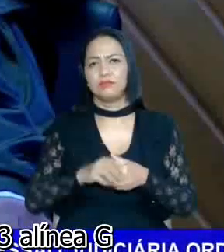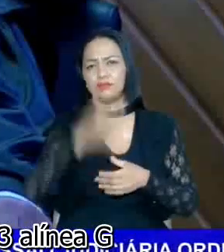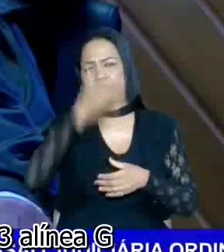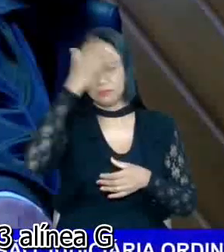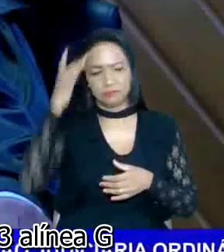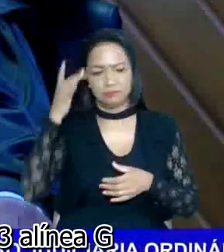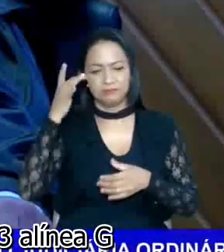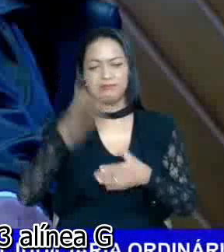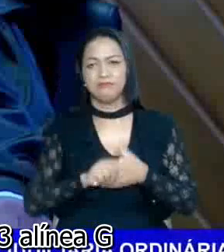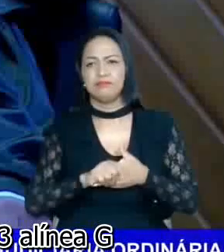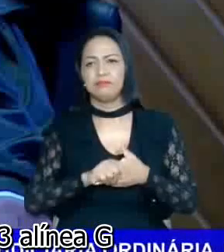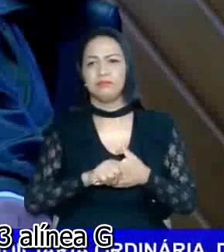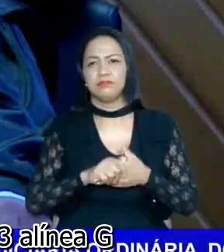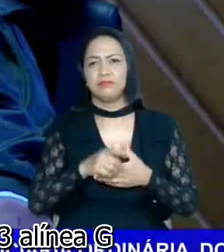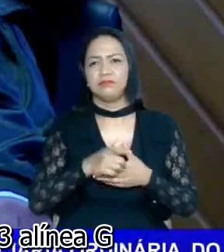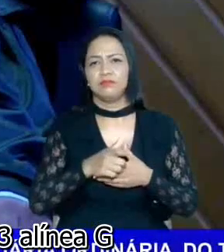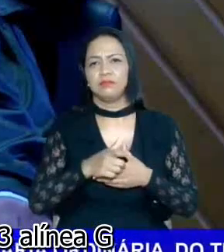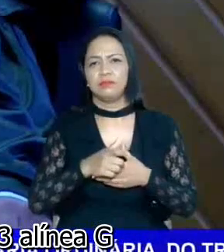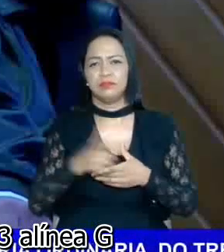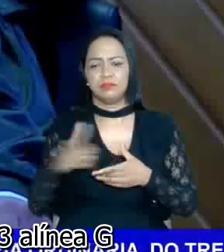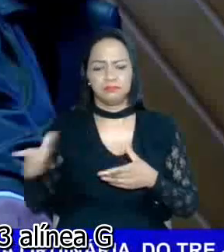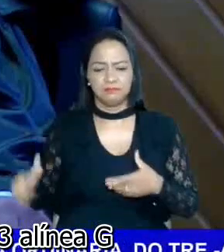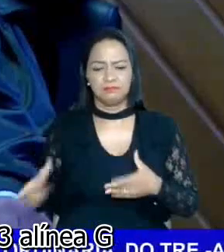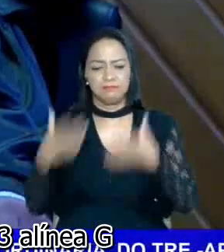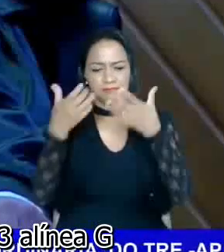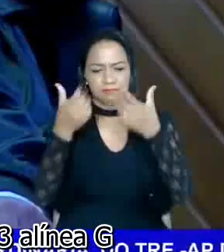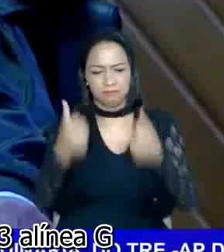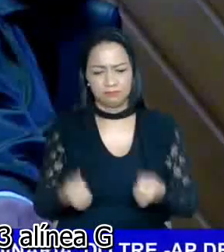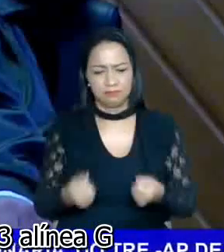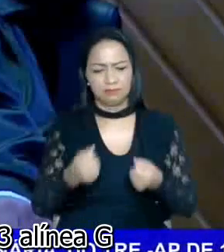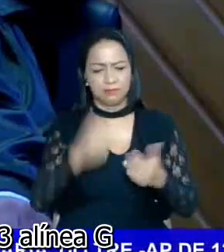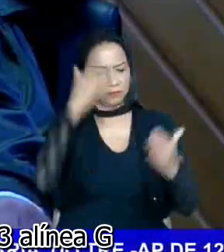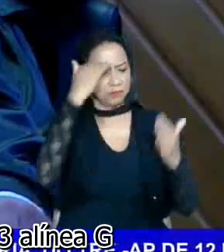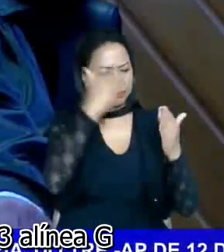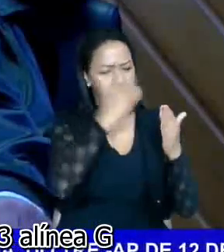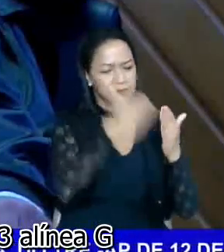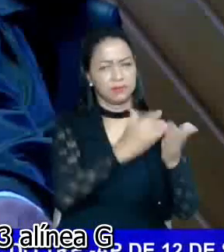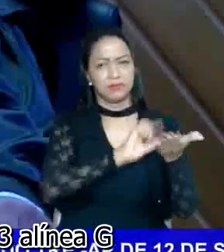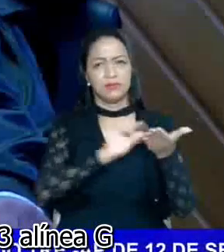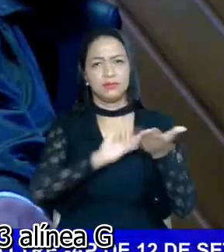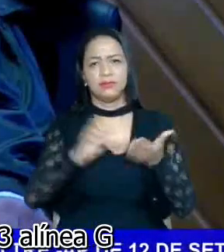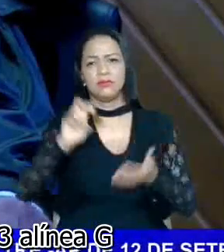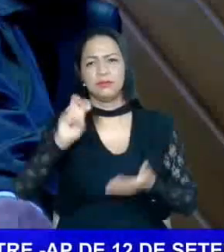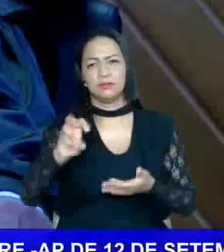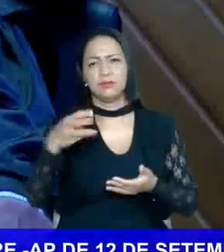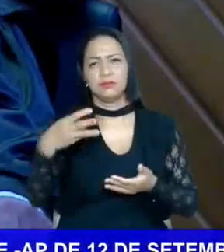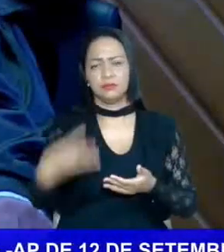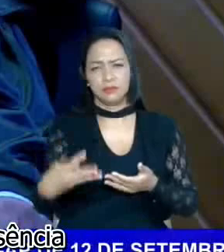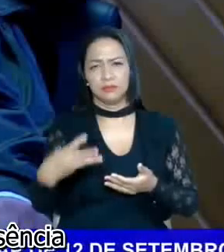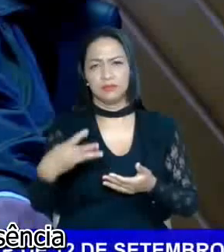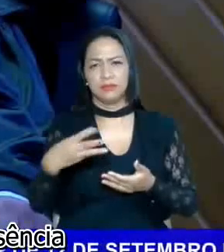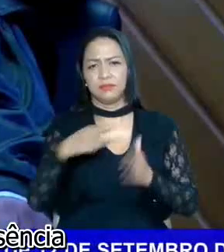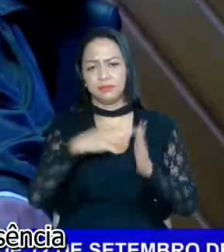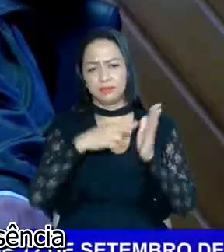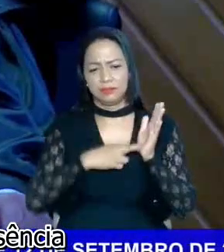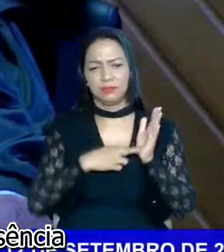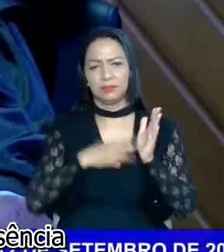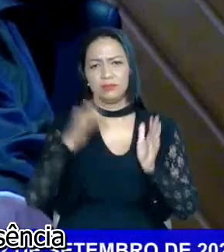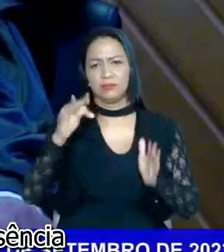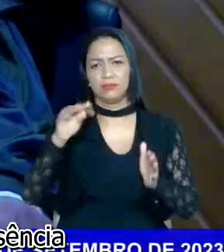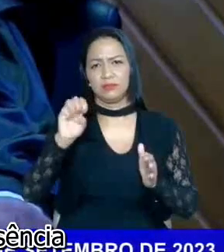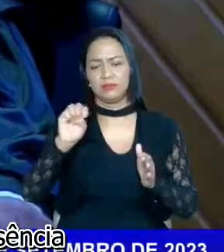e a não apreciação do artigo 35, inciso 4 e artigo 53, a linha G, da resolução do